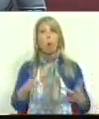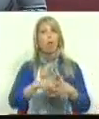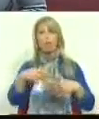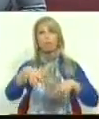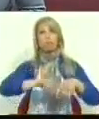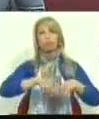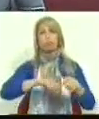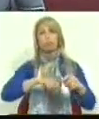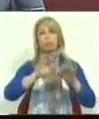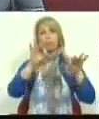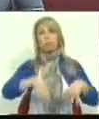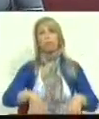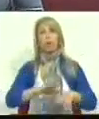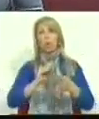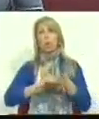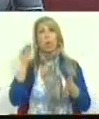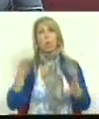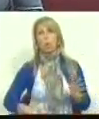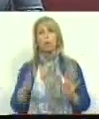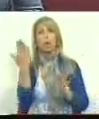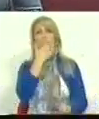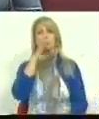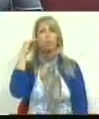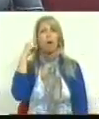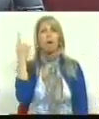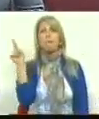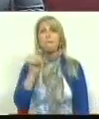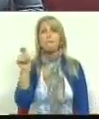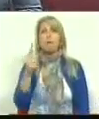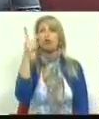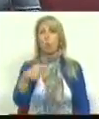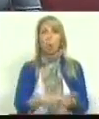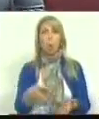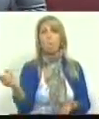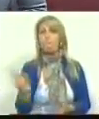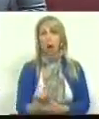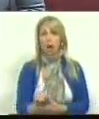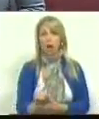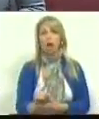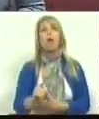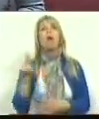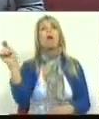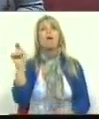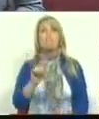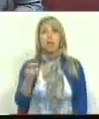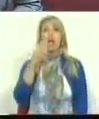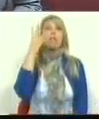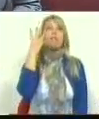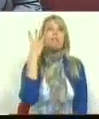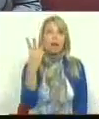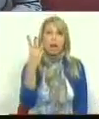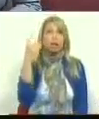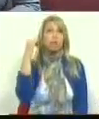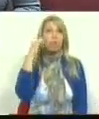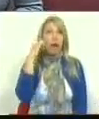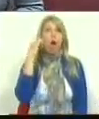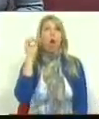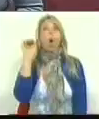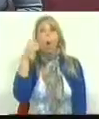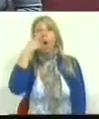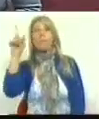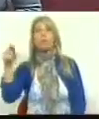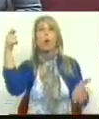de renda. Ao 3º mês, o inquilino paga ou então terá de desocupar o locado. E